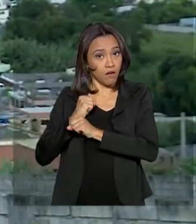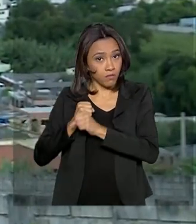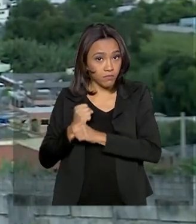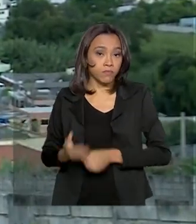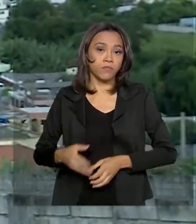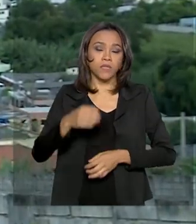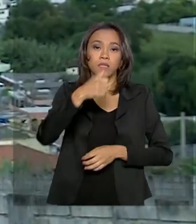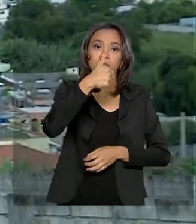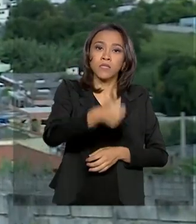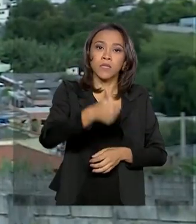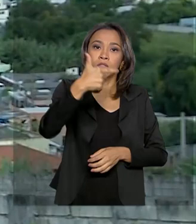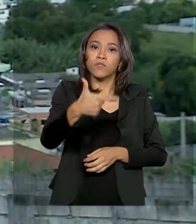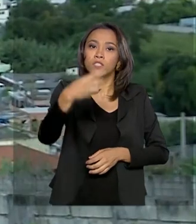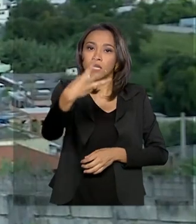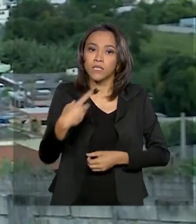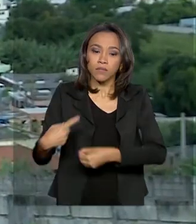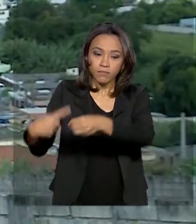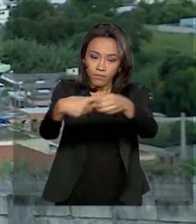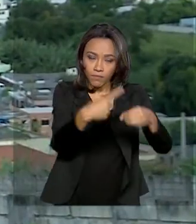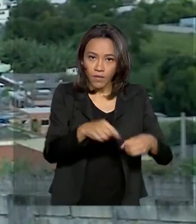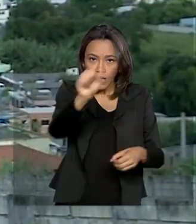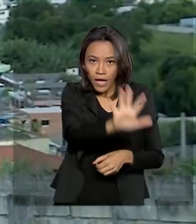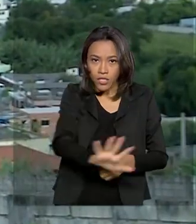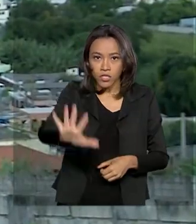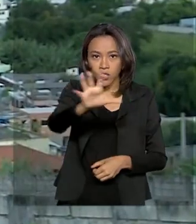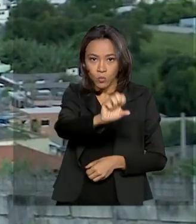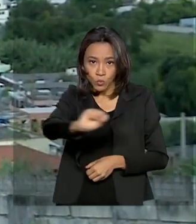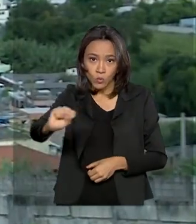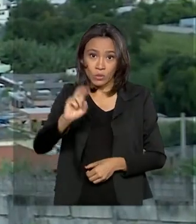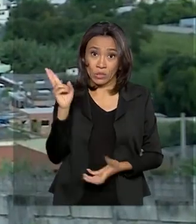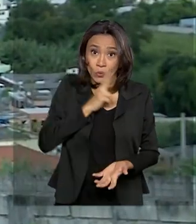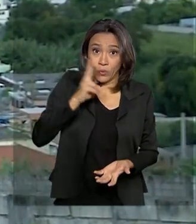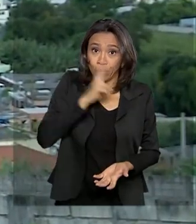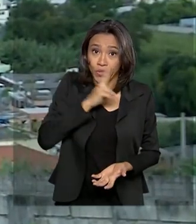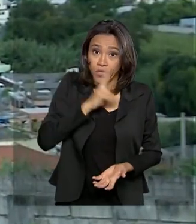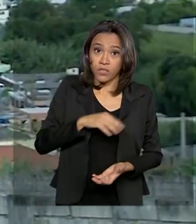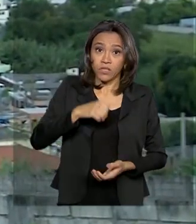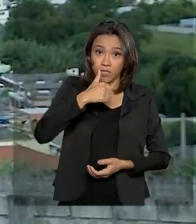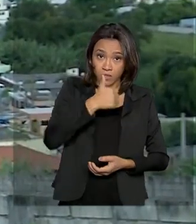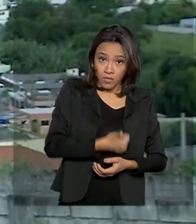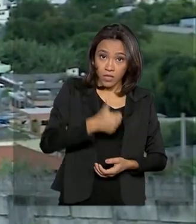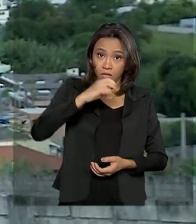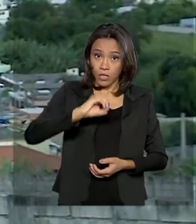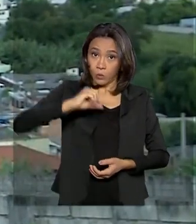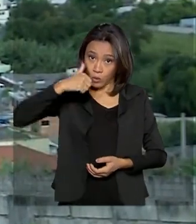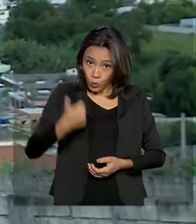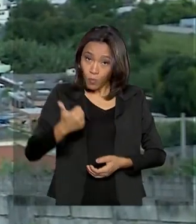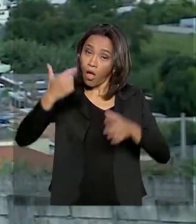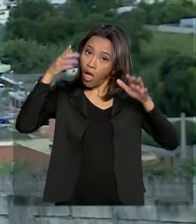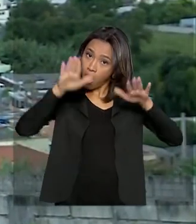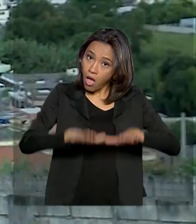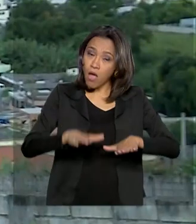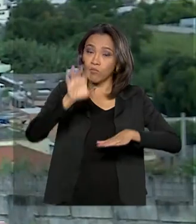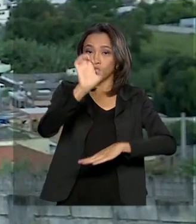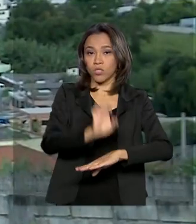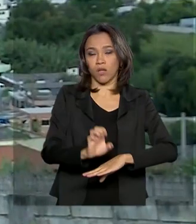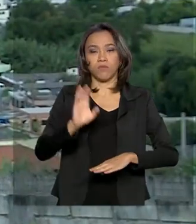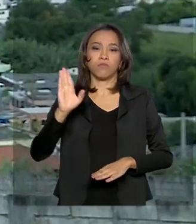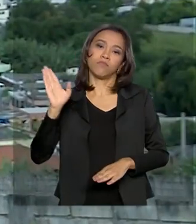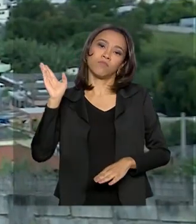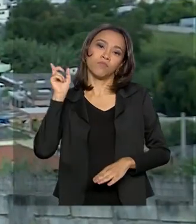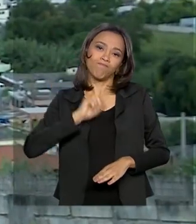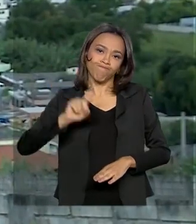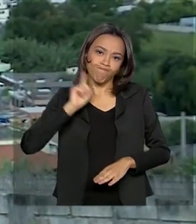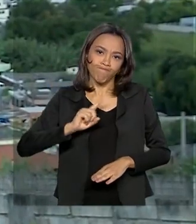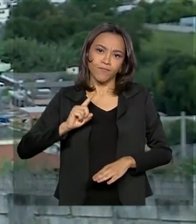cidades da região sudeste em estado de emergência, 101 estão aqui em Minas Gerais. E da semana